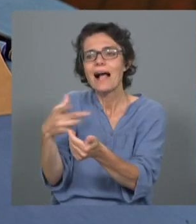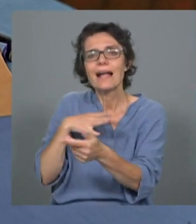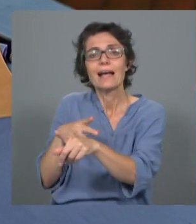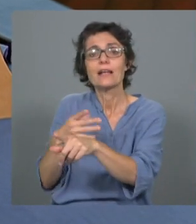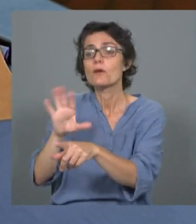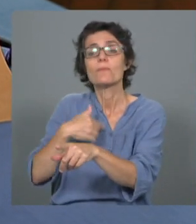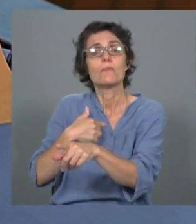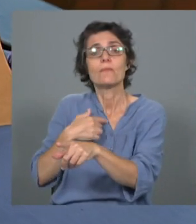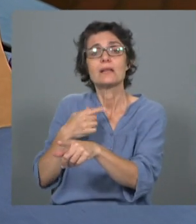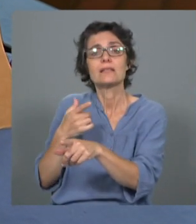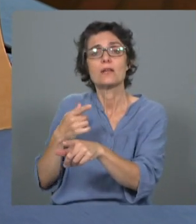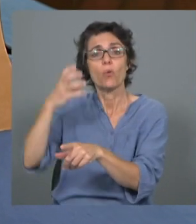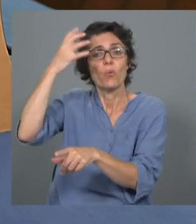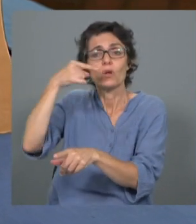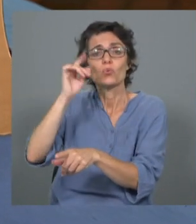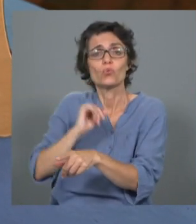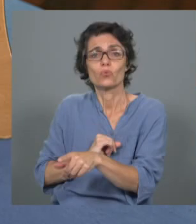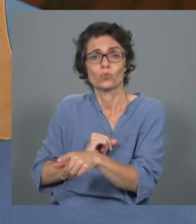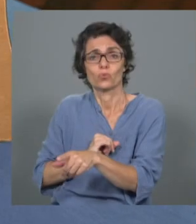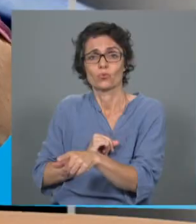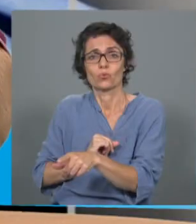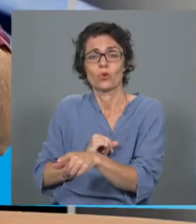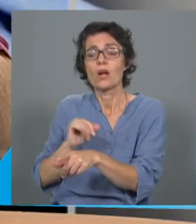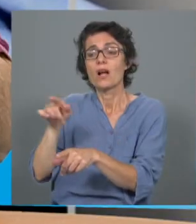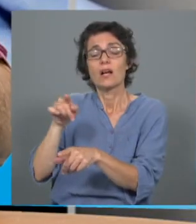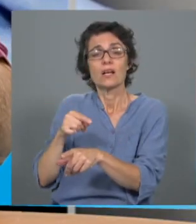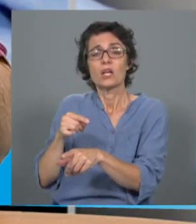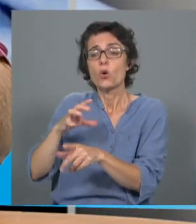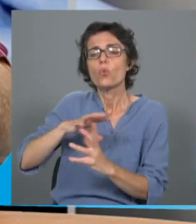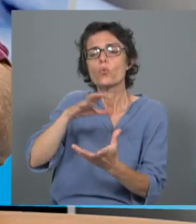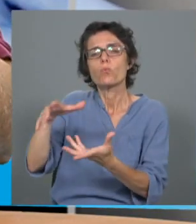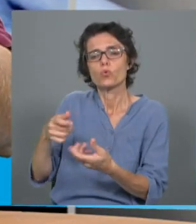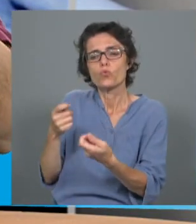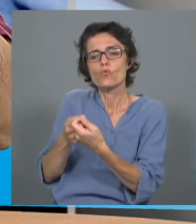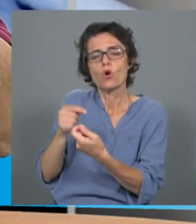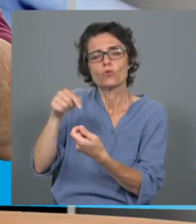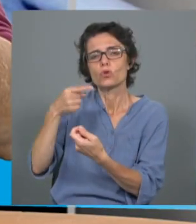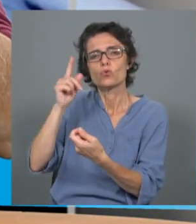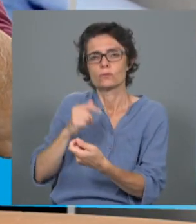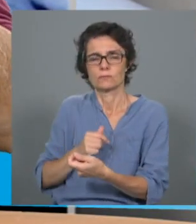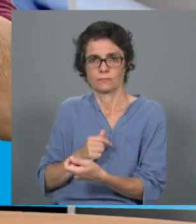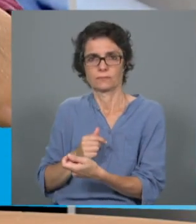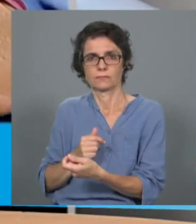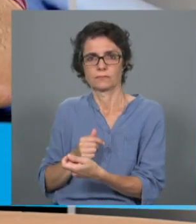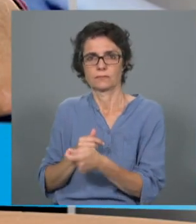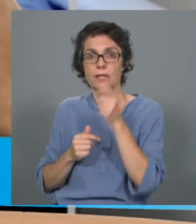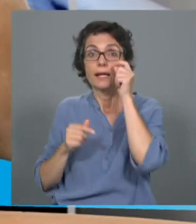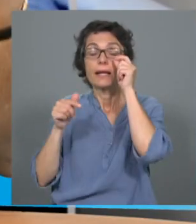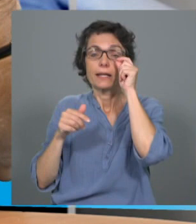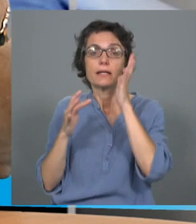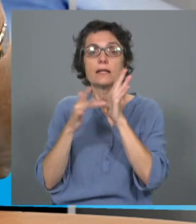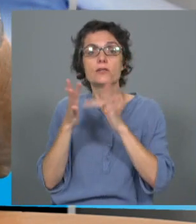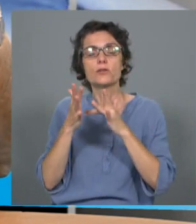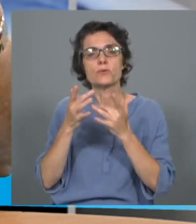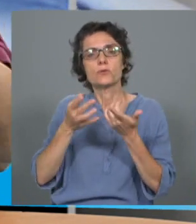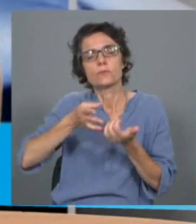outra maneira, eu não sou rei, no fundo, à maneira deste mundo. Vocês querem me fazer rei, mas eu não sou. E então, a partir daí, Jesus depois faz o grande discurso do pão